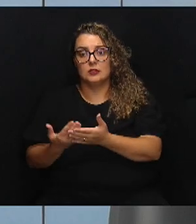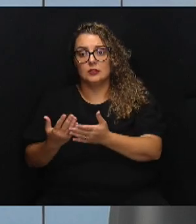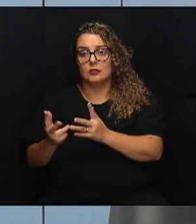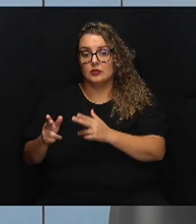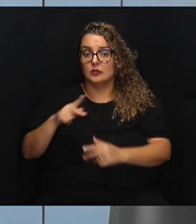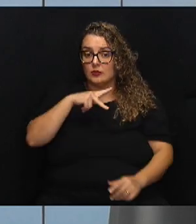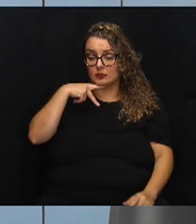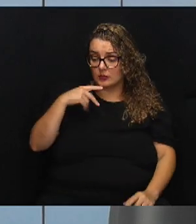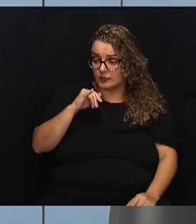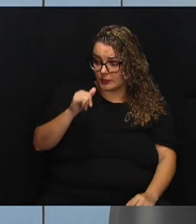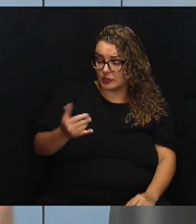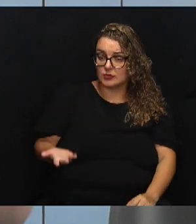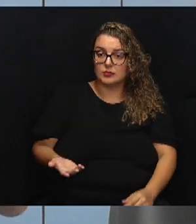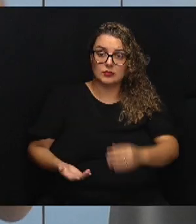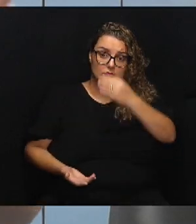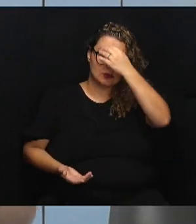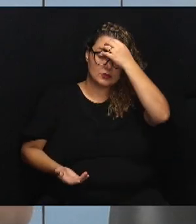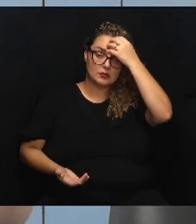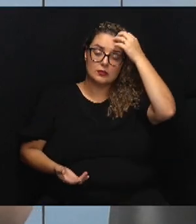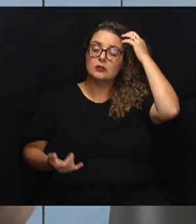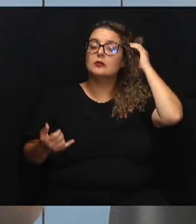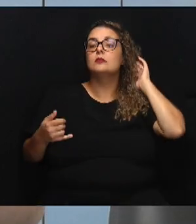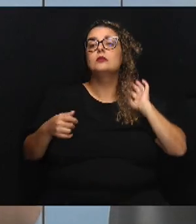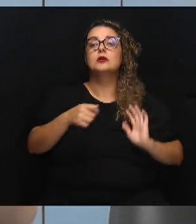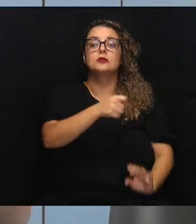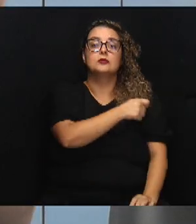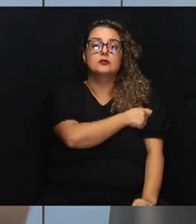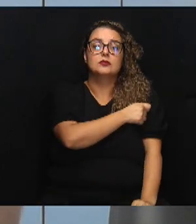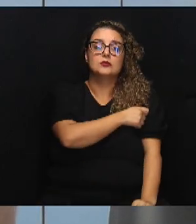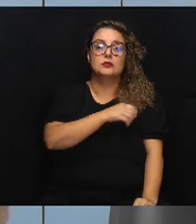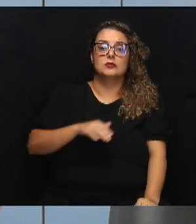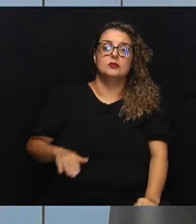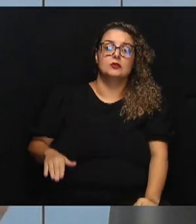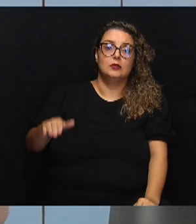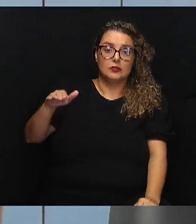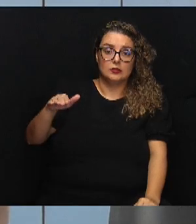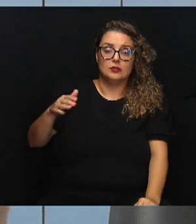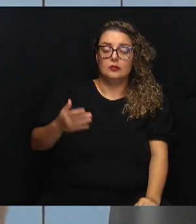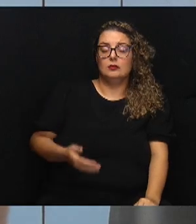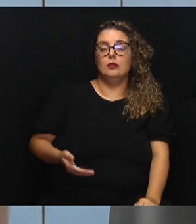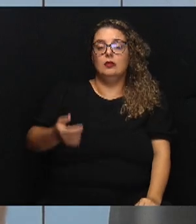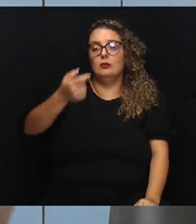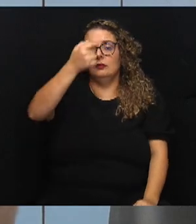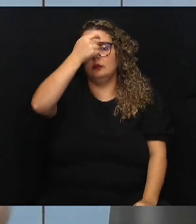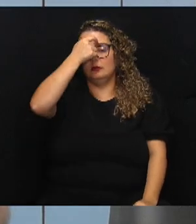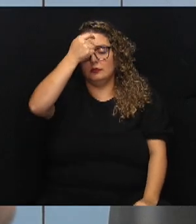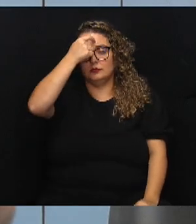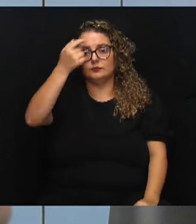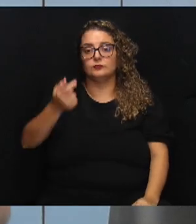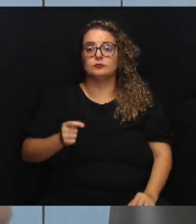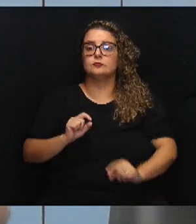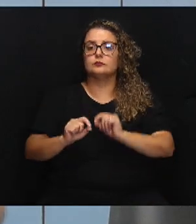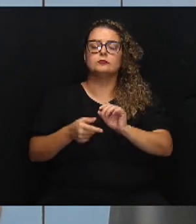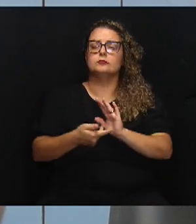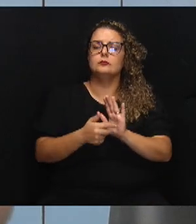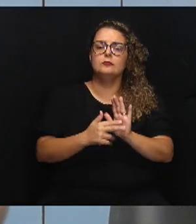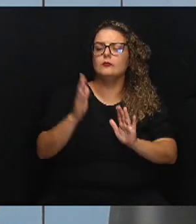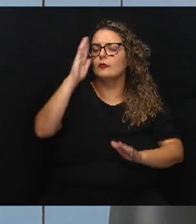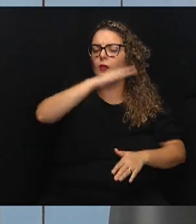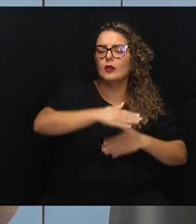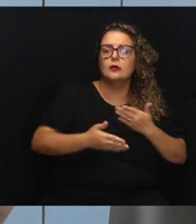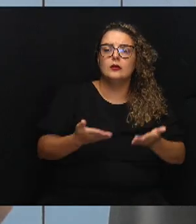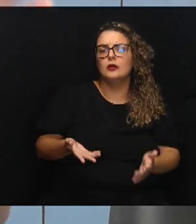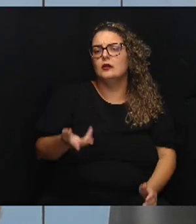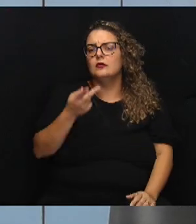para que os alunos cresçam, né? Os adolescentes depois, as crianças, com a conscientização do que é maus tratos, né? Muita gente diz